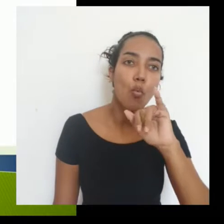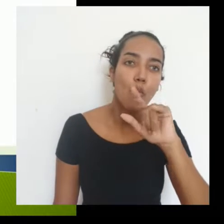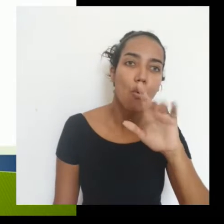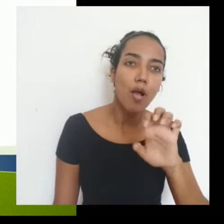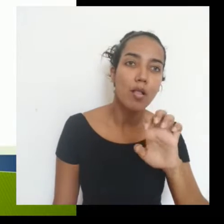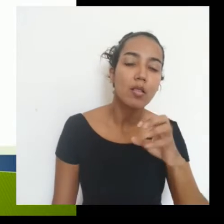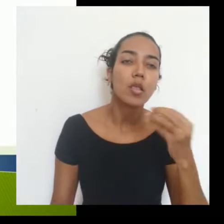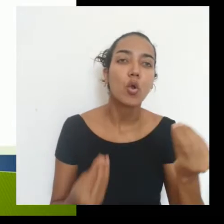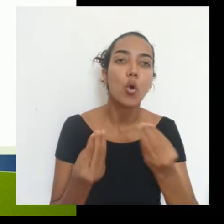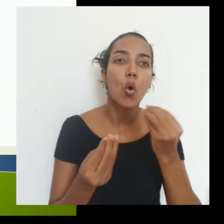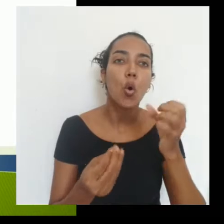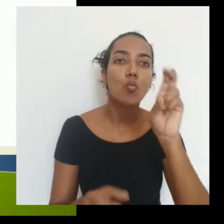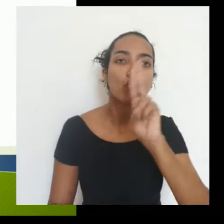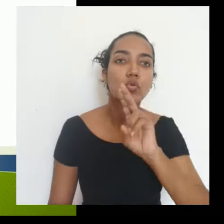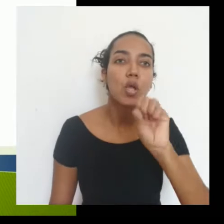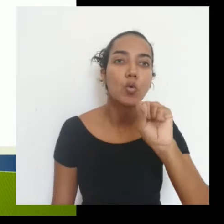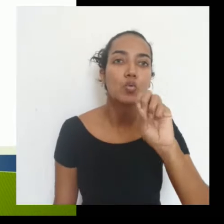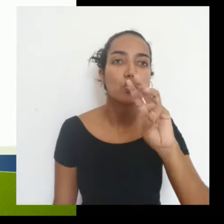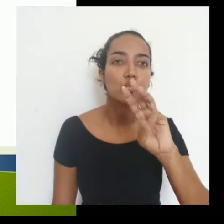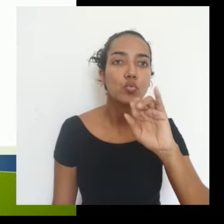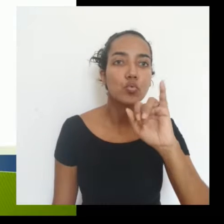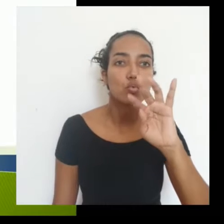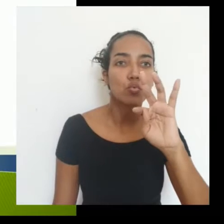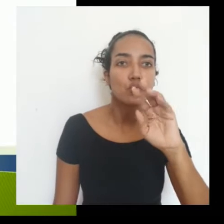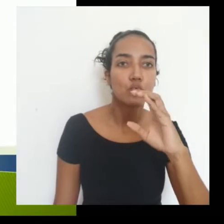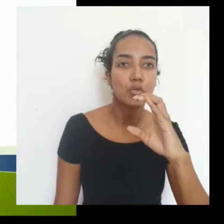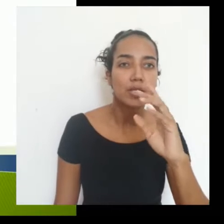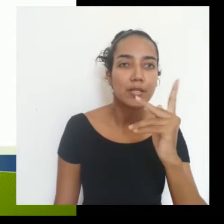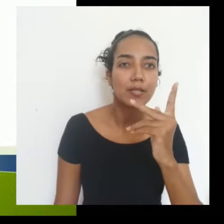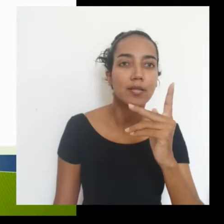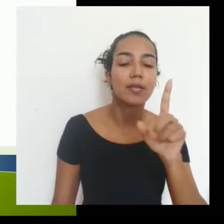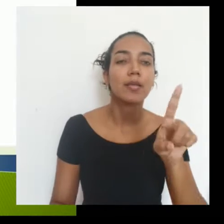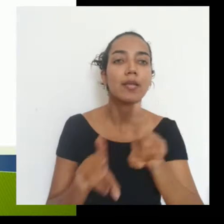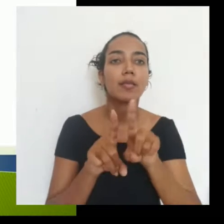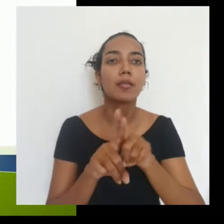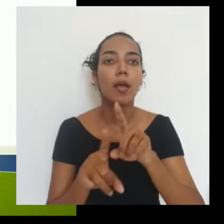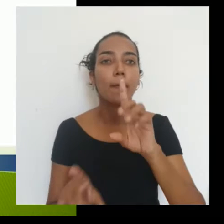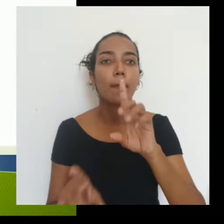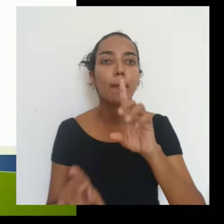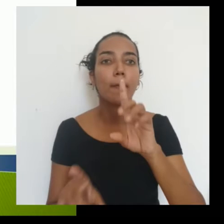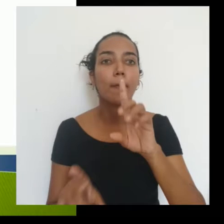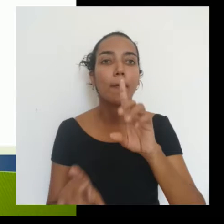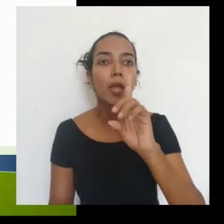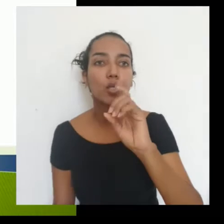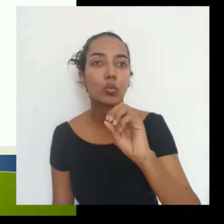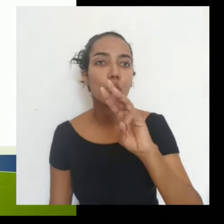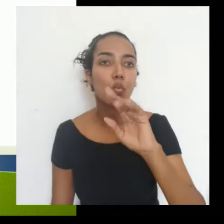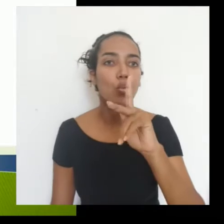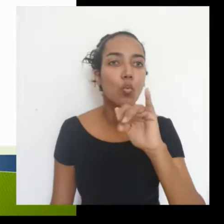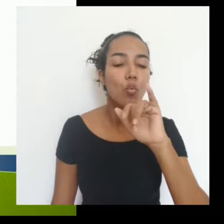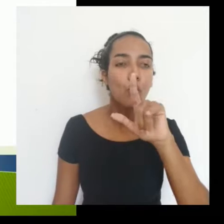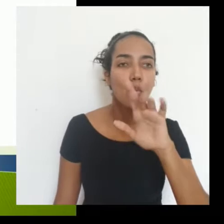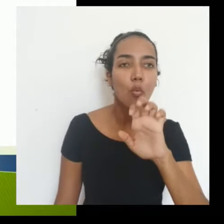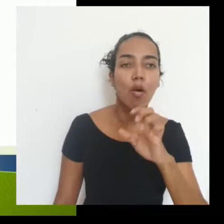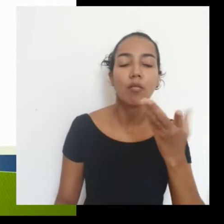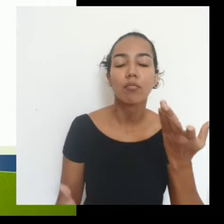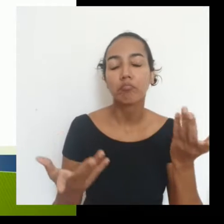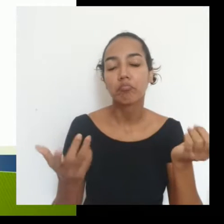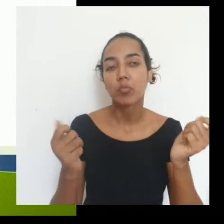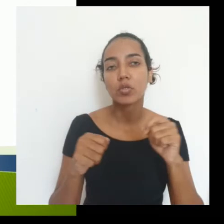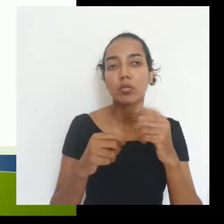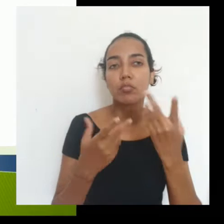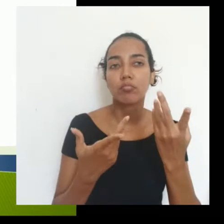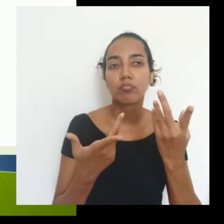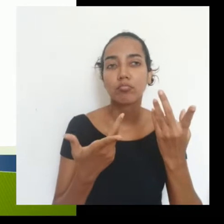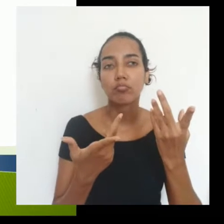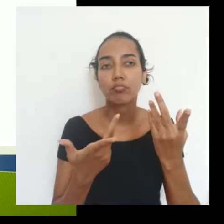em Java e do while como uma possibilidade, diferença entre um loop diferente